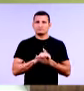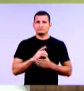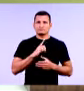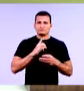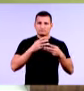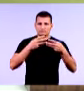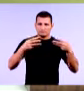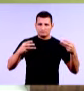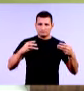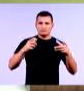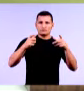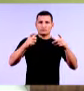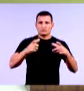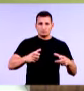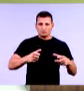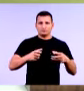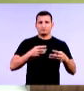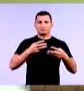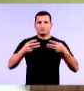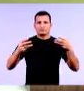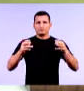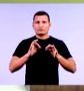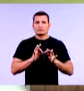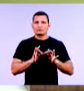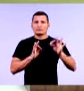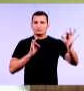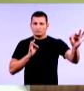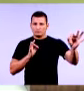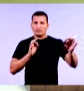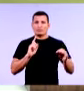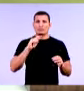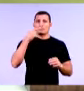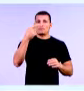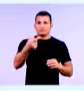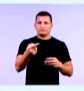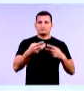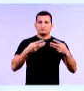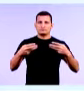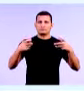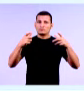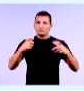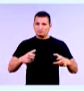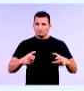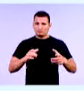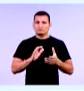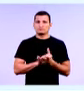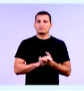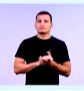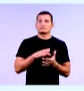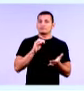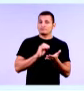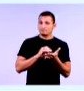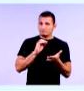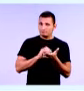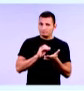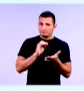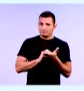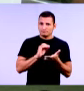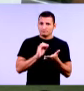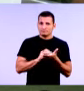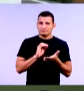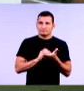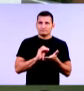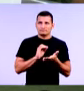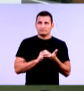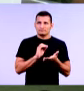por uma rede de longa distância e depois por uma rede local. Está correta a resposta, professor? Faltou alguma coisa aí, né? Faltou, né? Faltou. Eu também